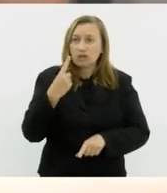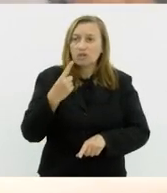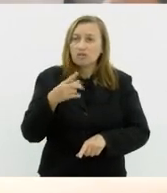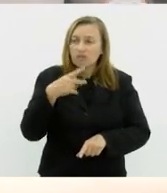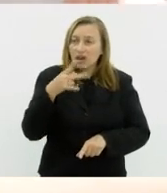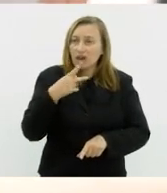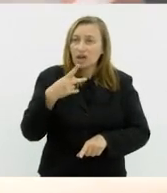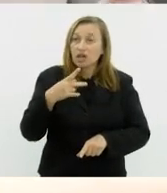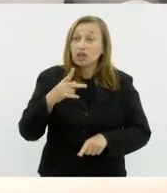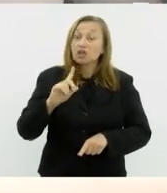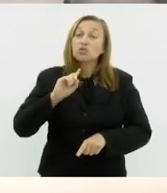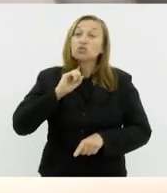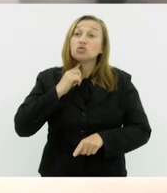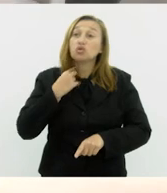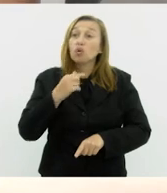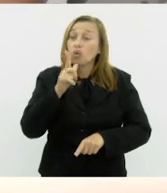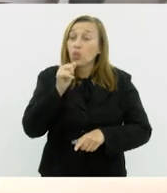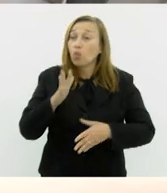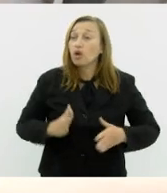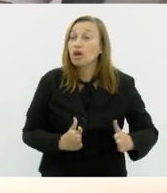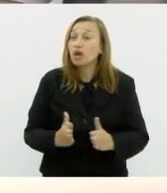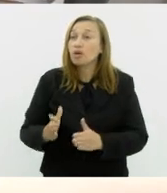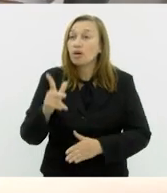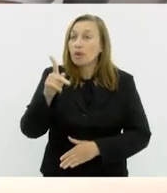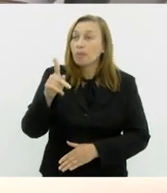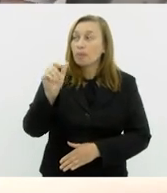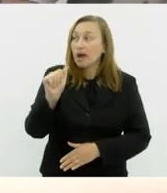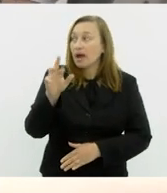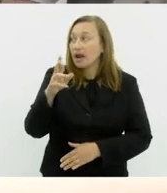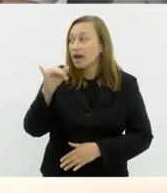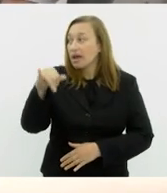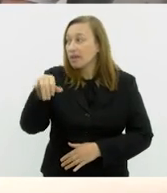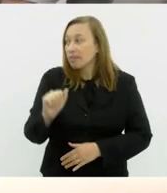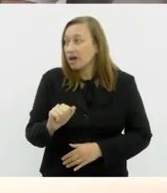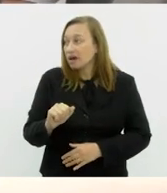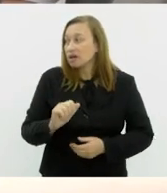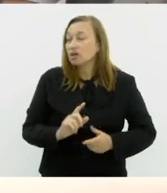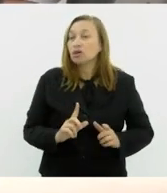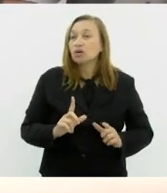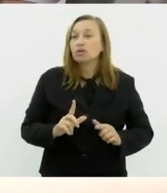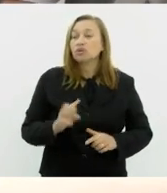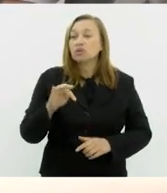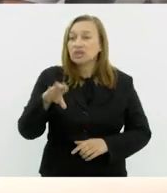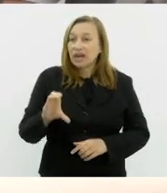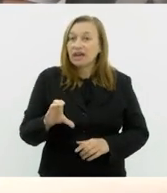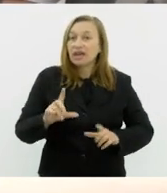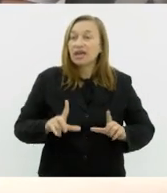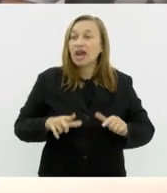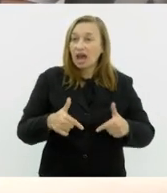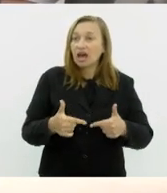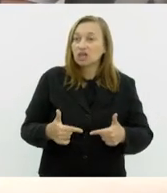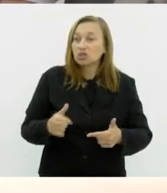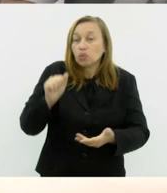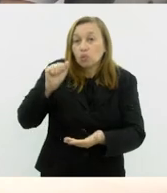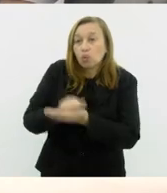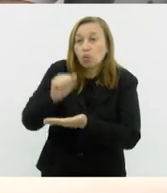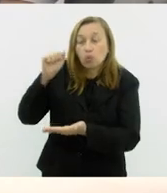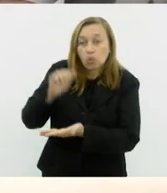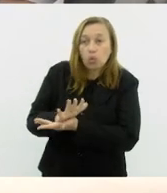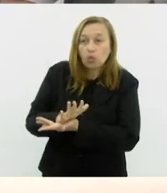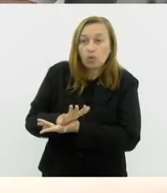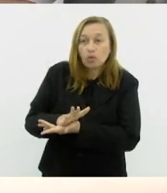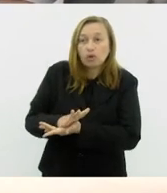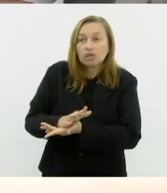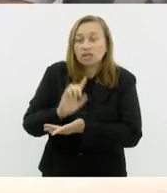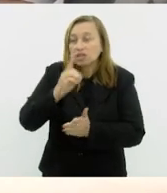Paraíba. Então, o TAC funciona quando tem penalidade para o seu descumprimento